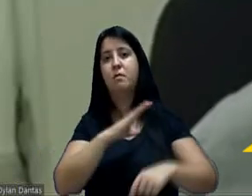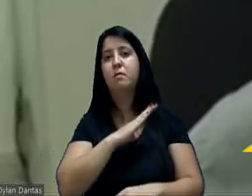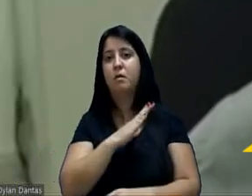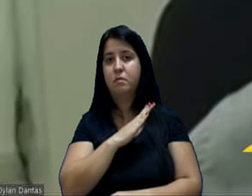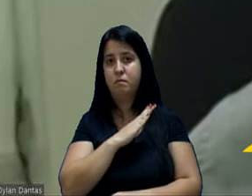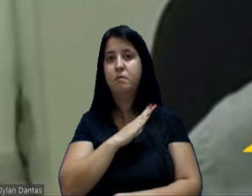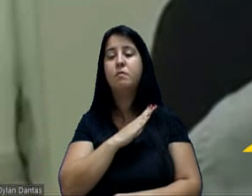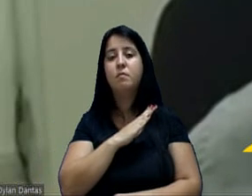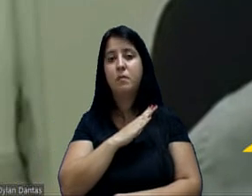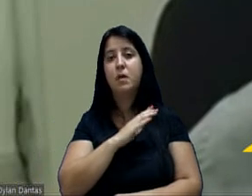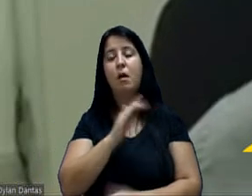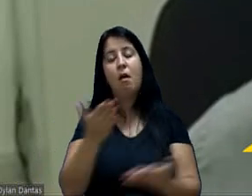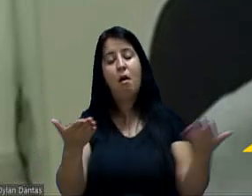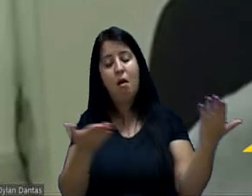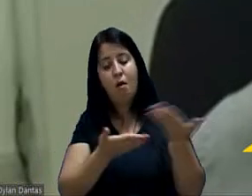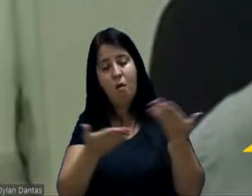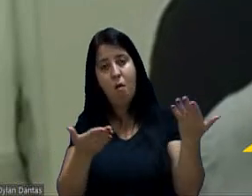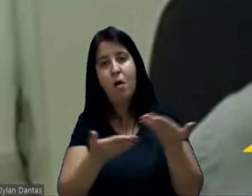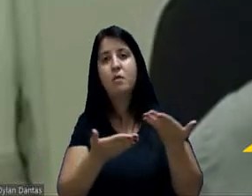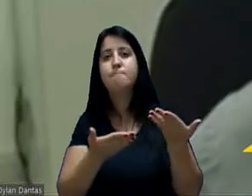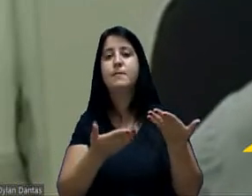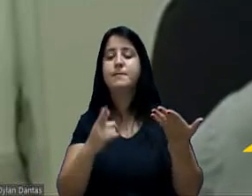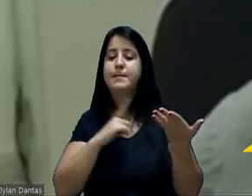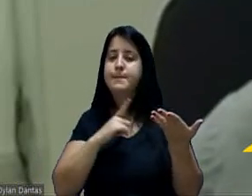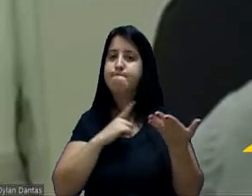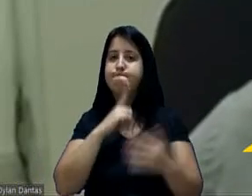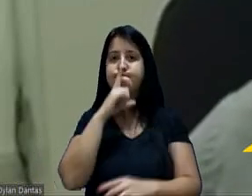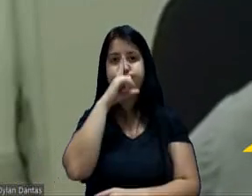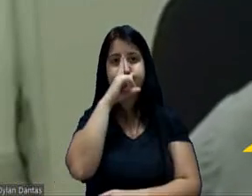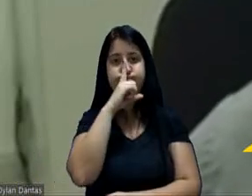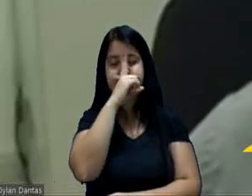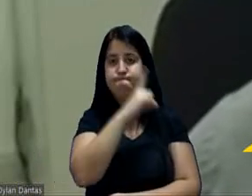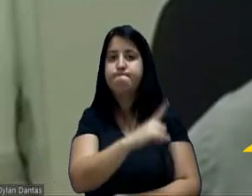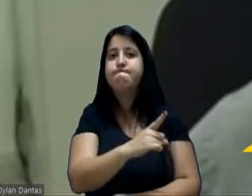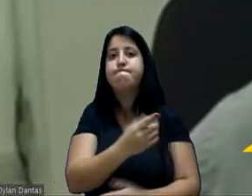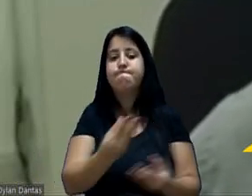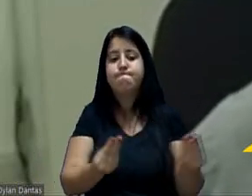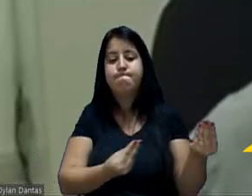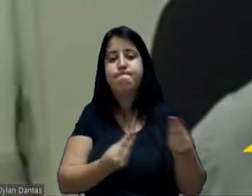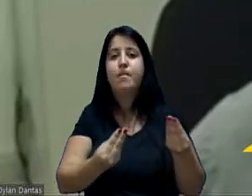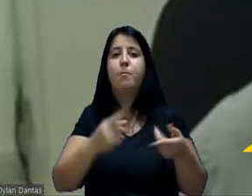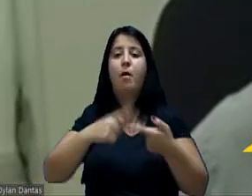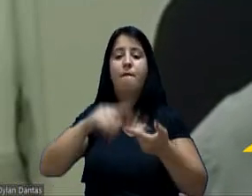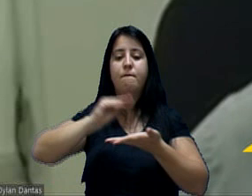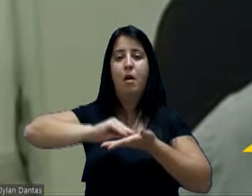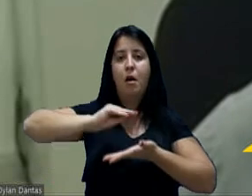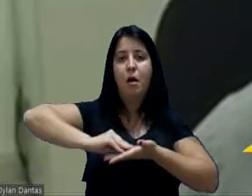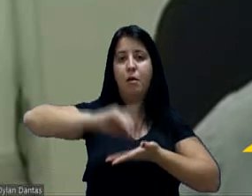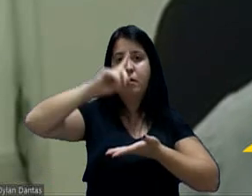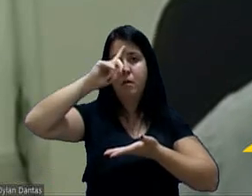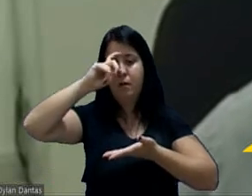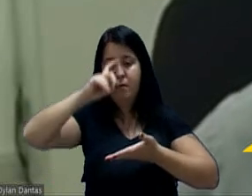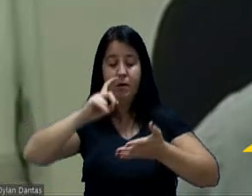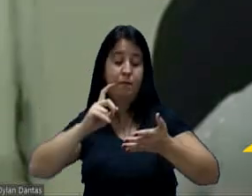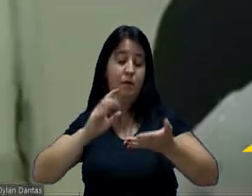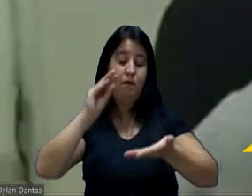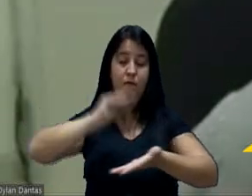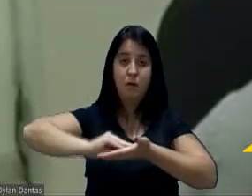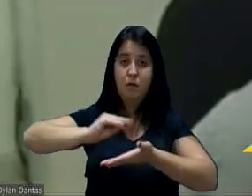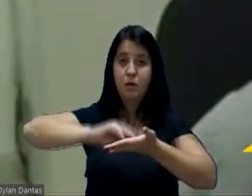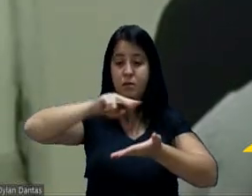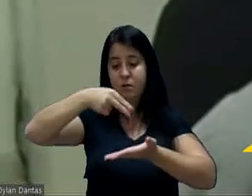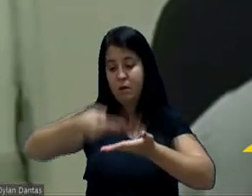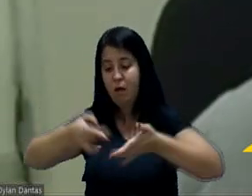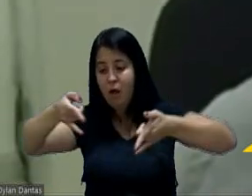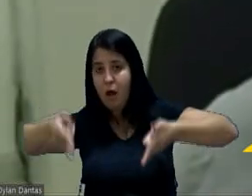que está enfrentando aí uma crise sem precedentes, tá bom? Com falta de leitos, com necessidade de vacina e com